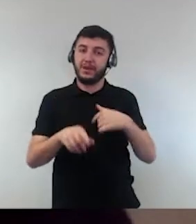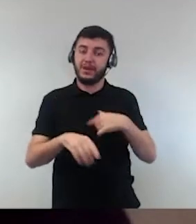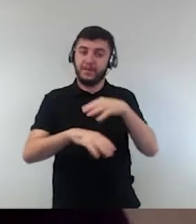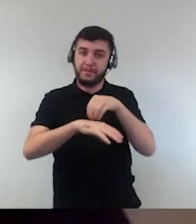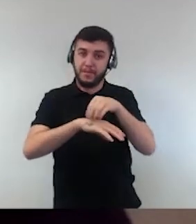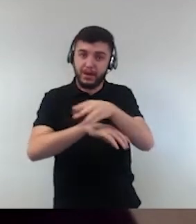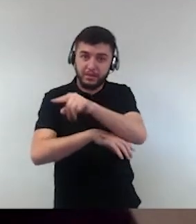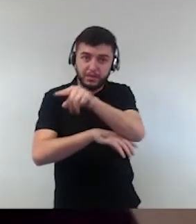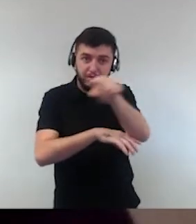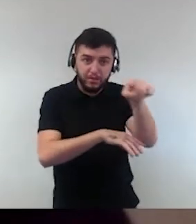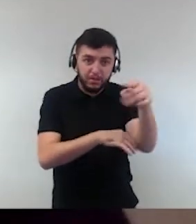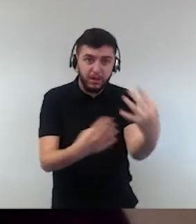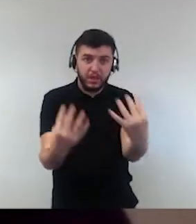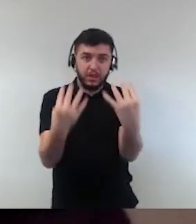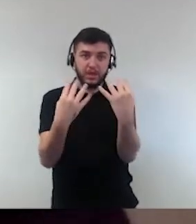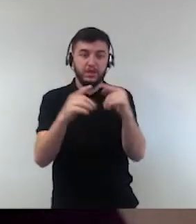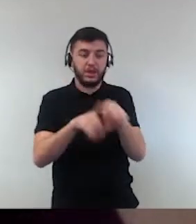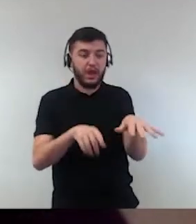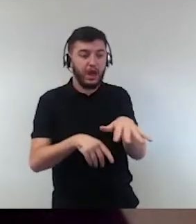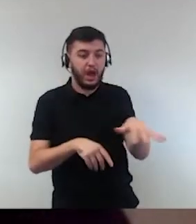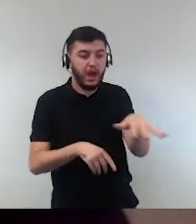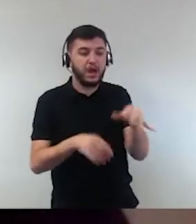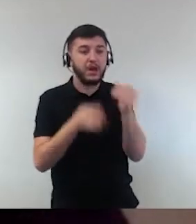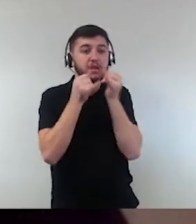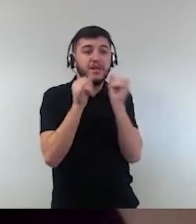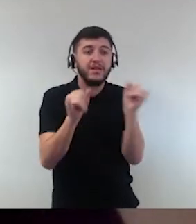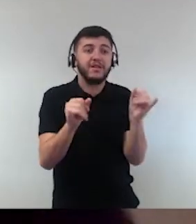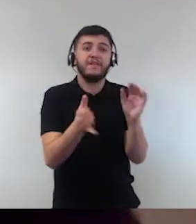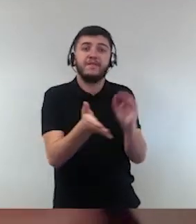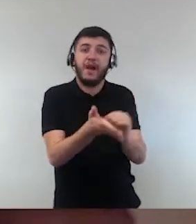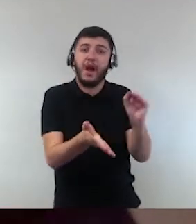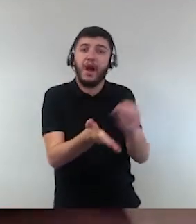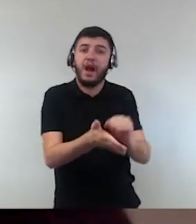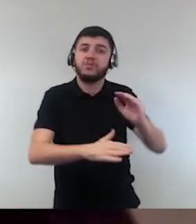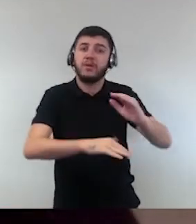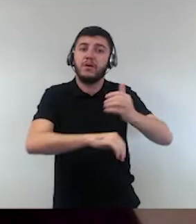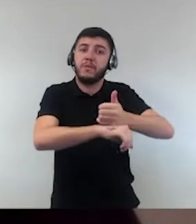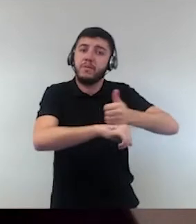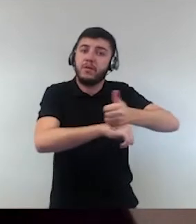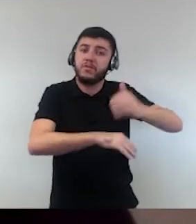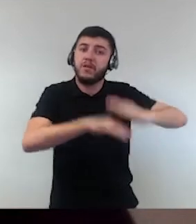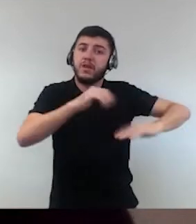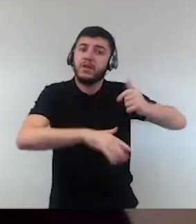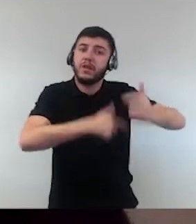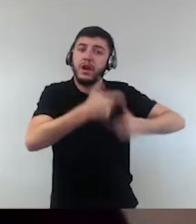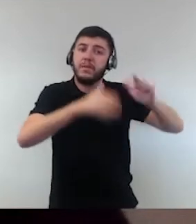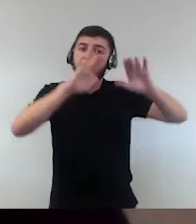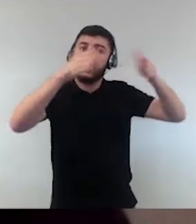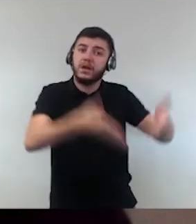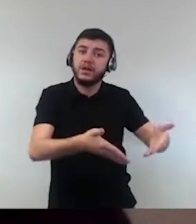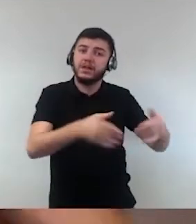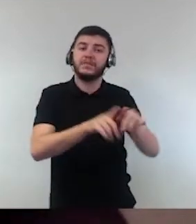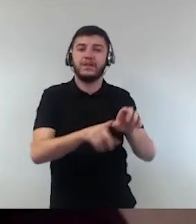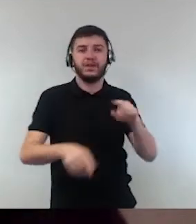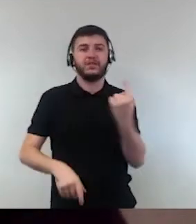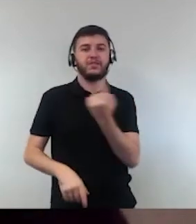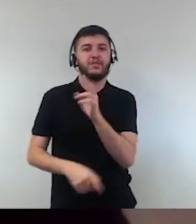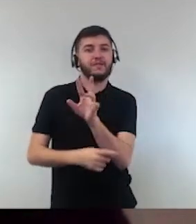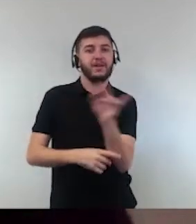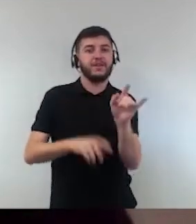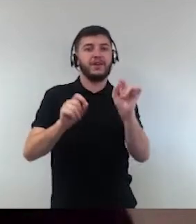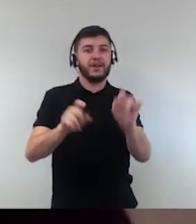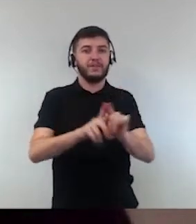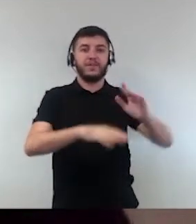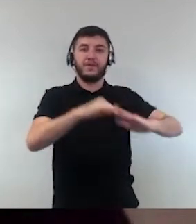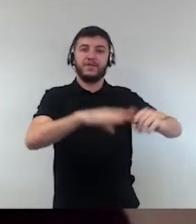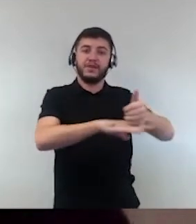setor elétrico existe um vácuo aí de profissionais, então, quanto mais tivermos profissionais capacitados, mais vamos enriquecer